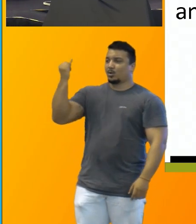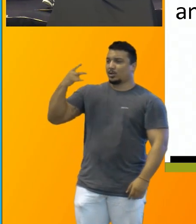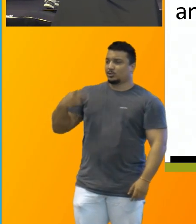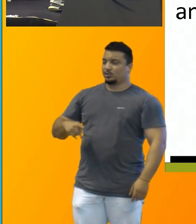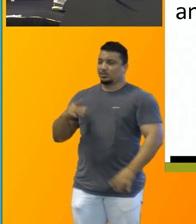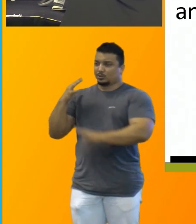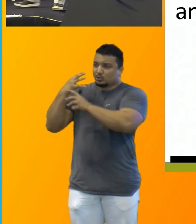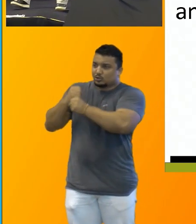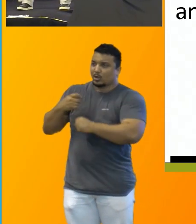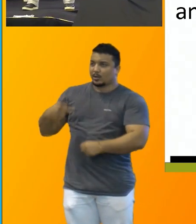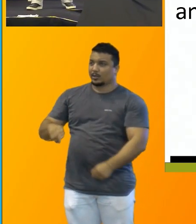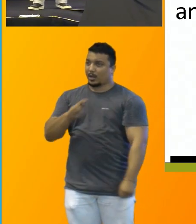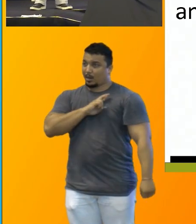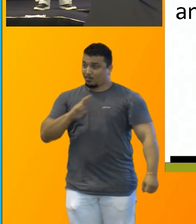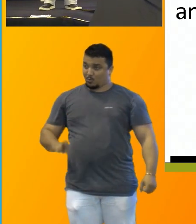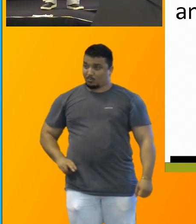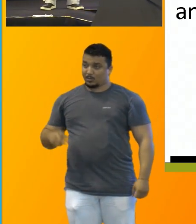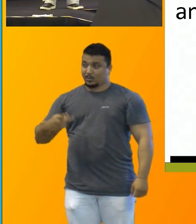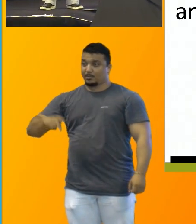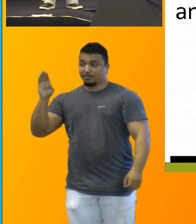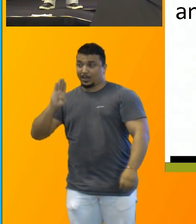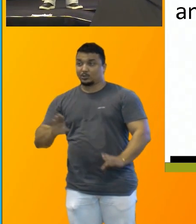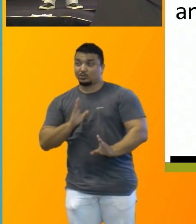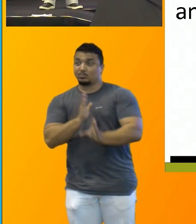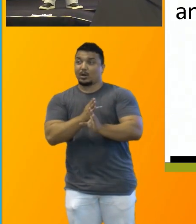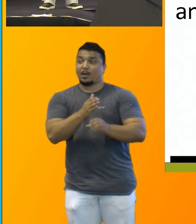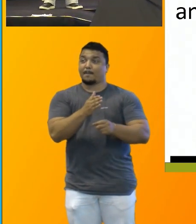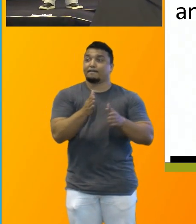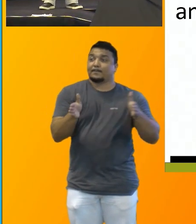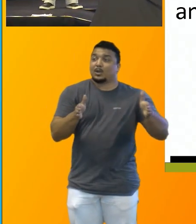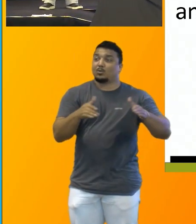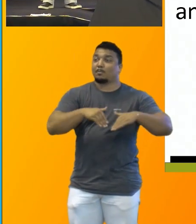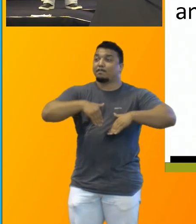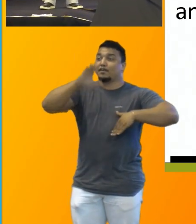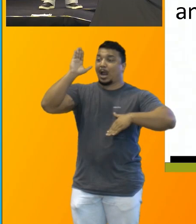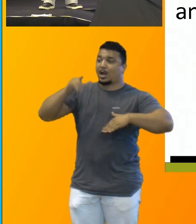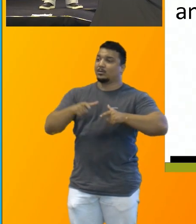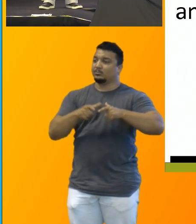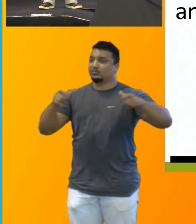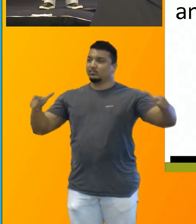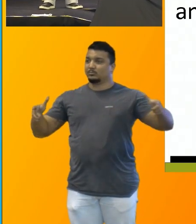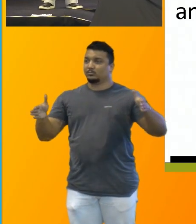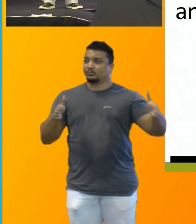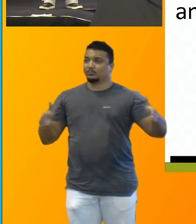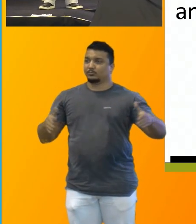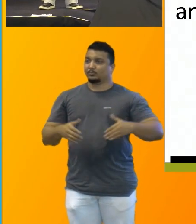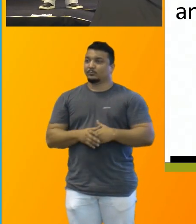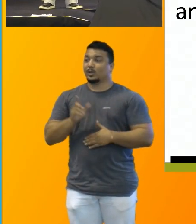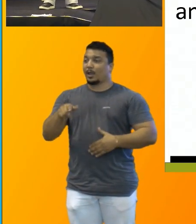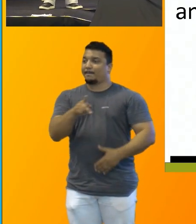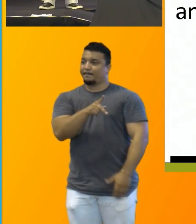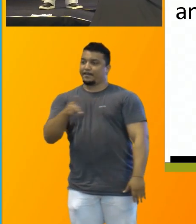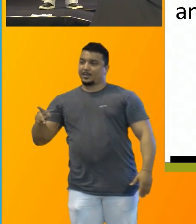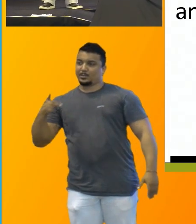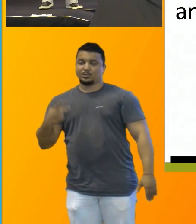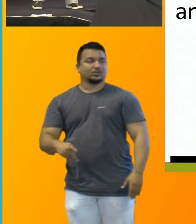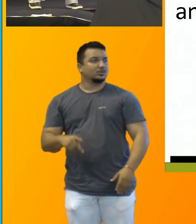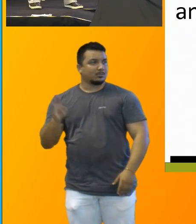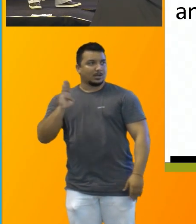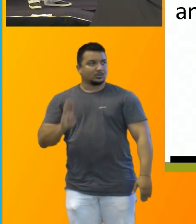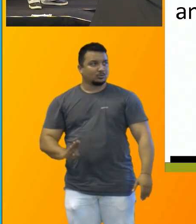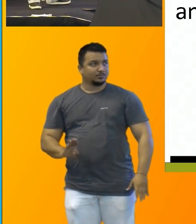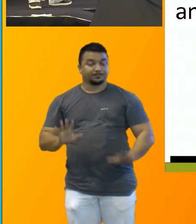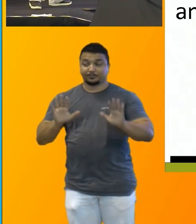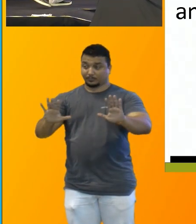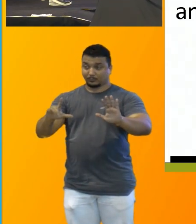história republicana. Porque ele foi que passou mais tempo governando na condição de presidente da República. Mas